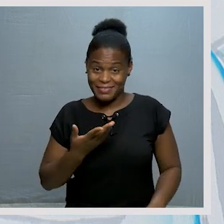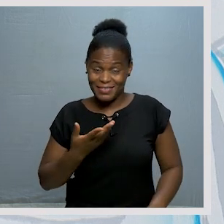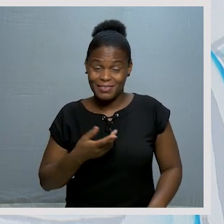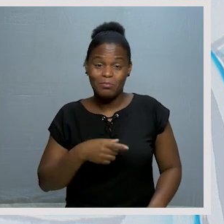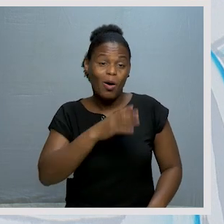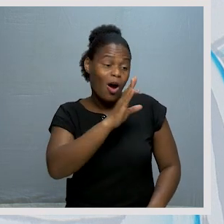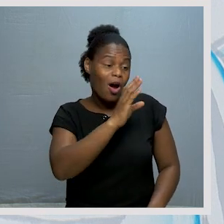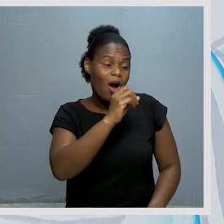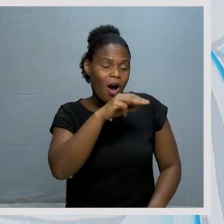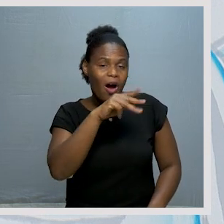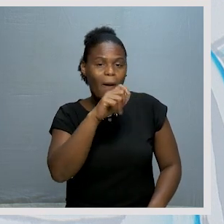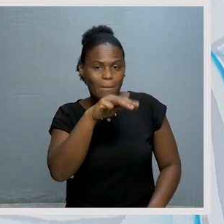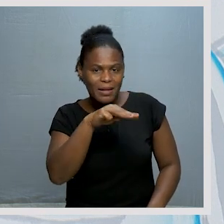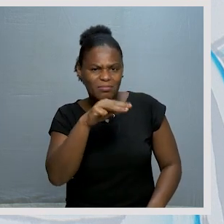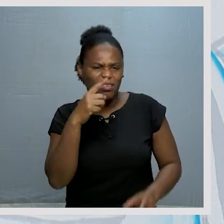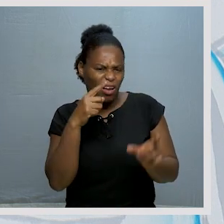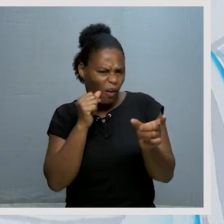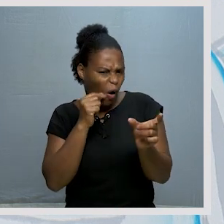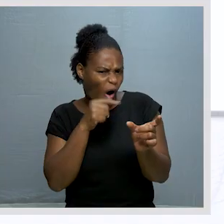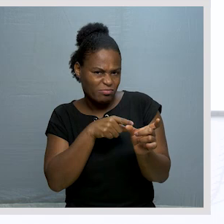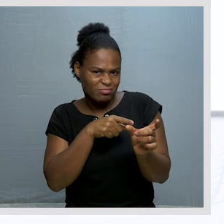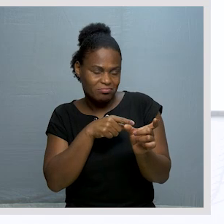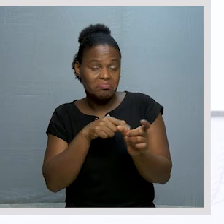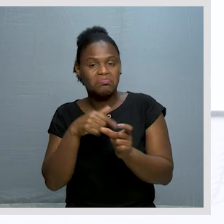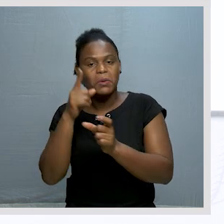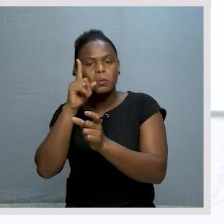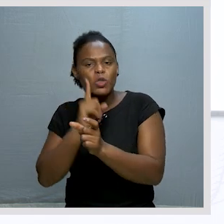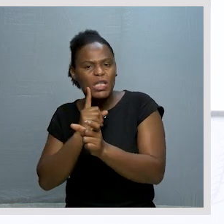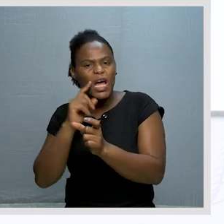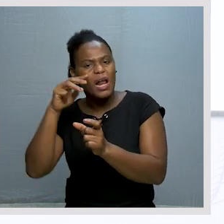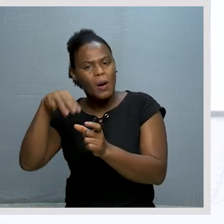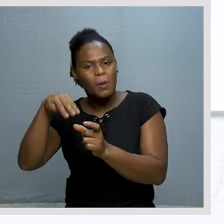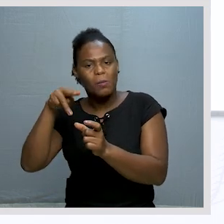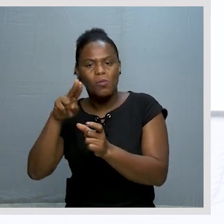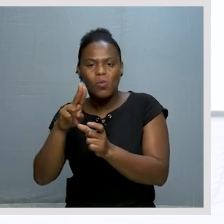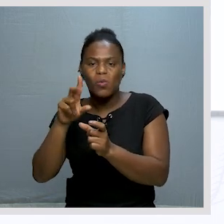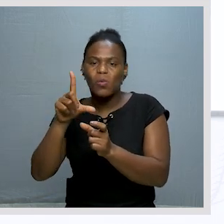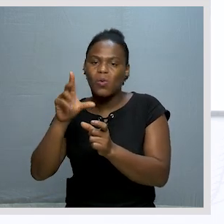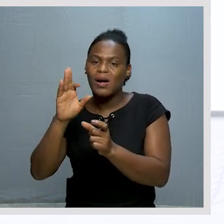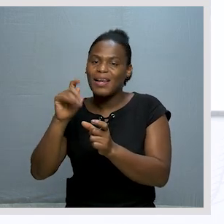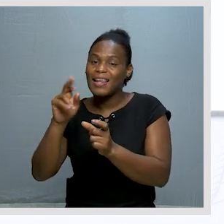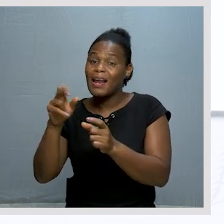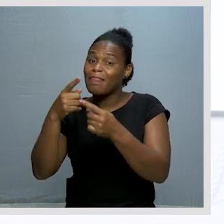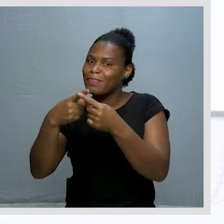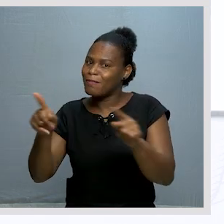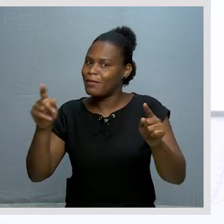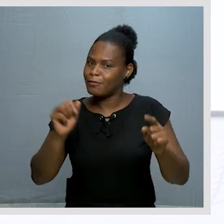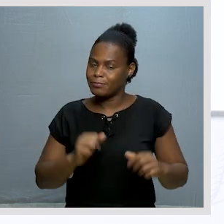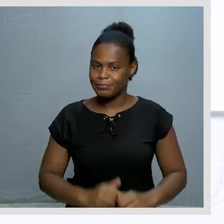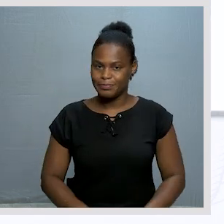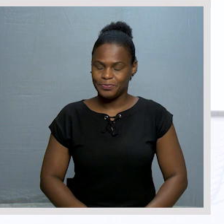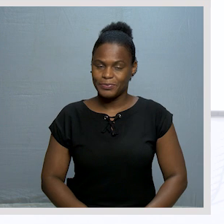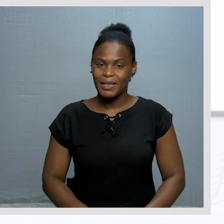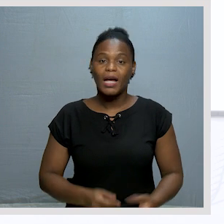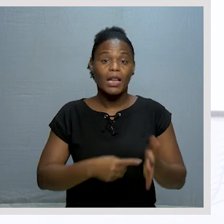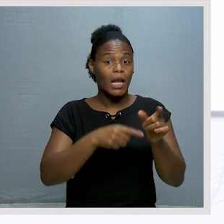Diferente da palavra homem. Podem ver. Isso mesmo. E temos ali um animal.